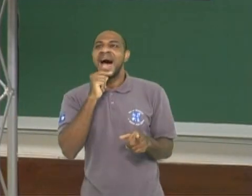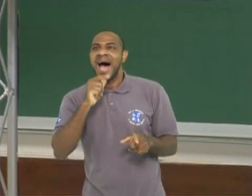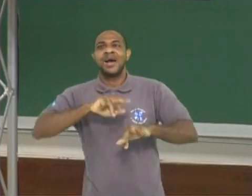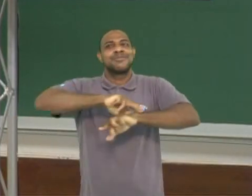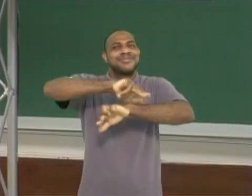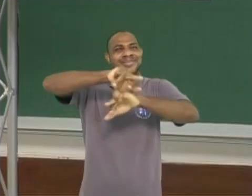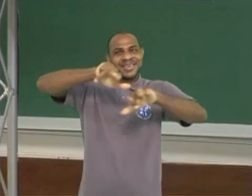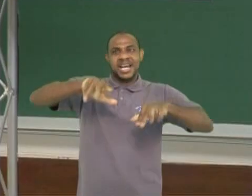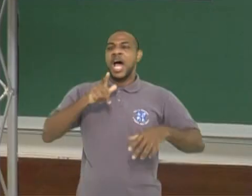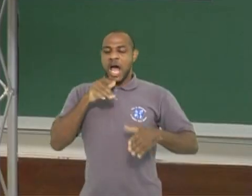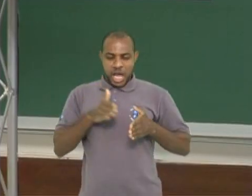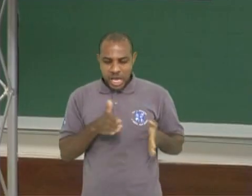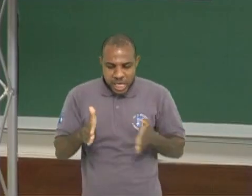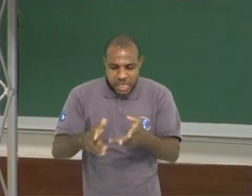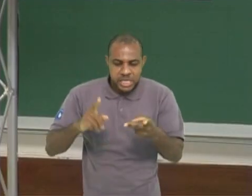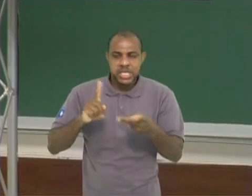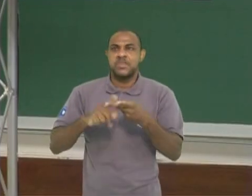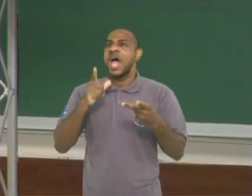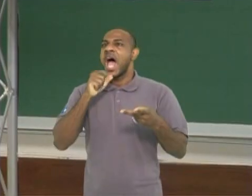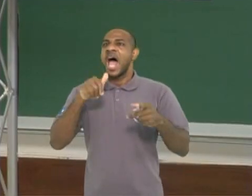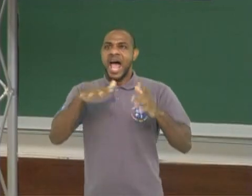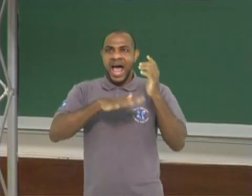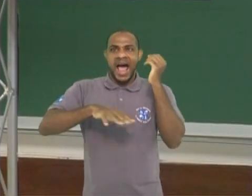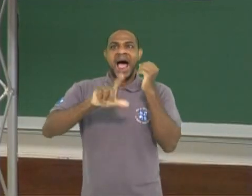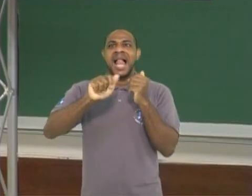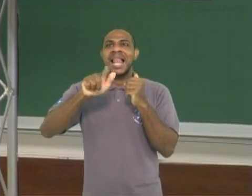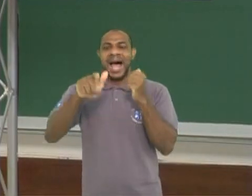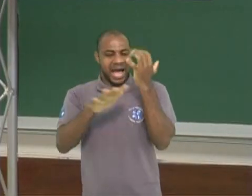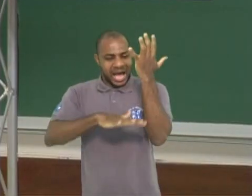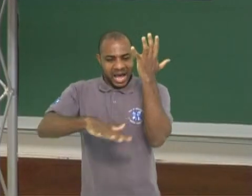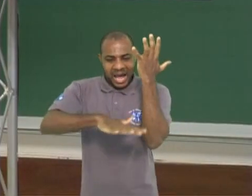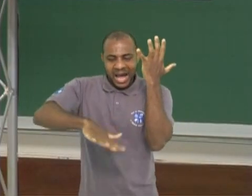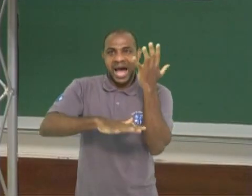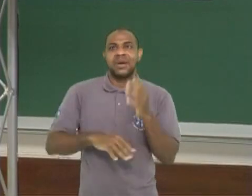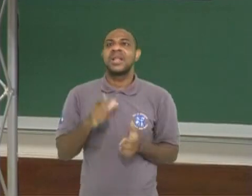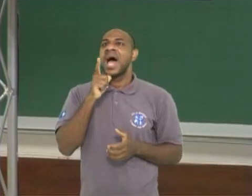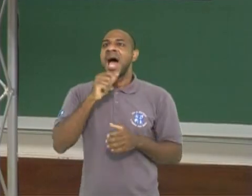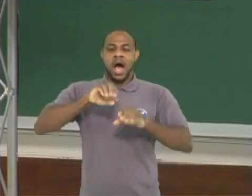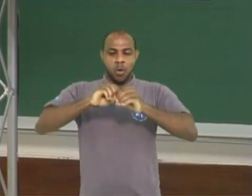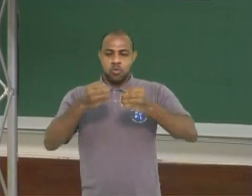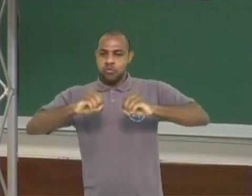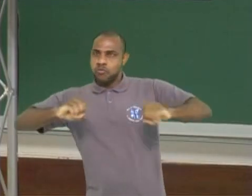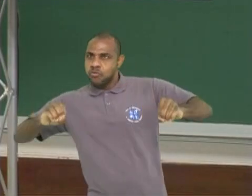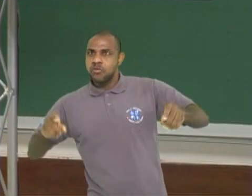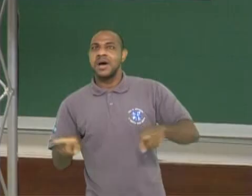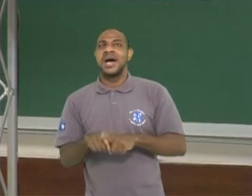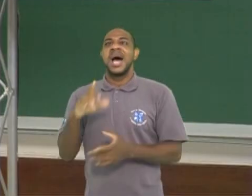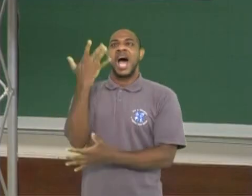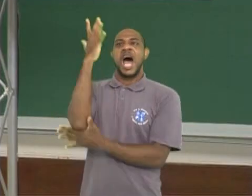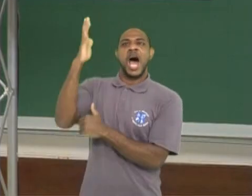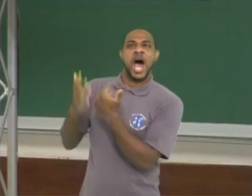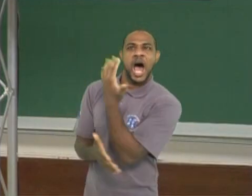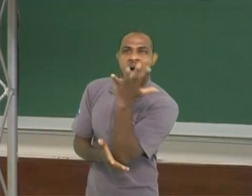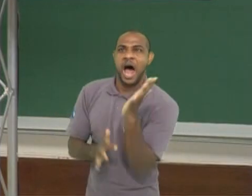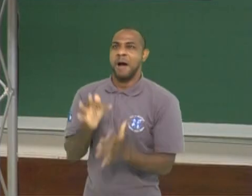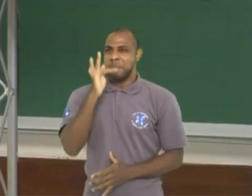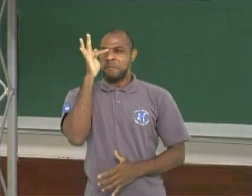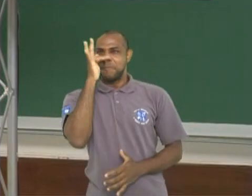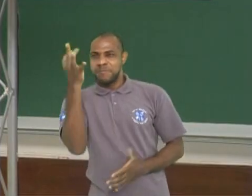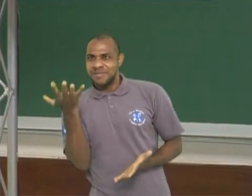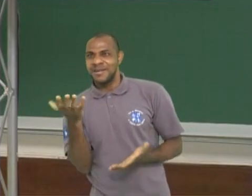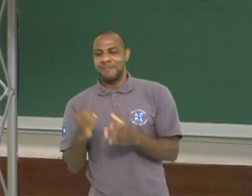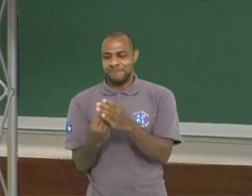que são os rios, os lagos, os mares, os oceanos, as árvores, as